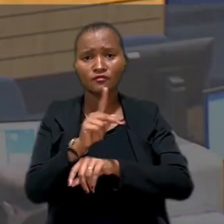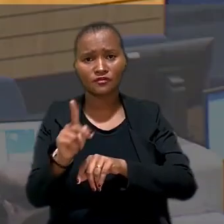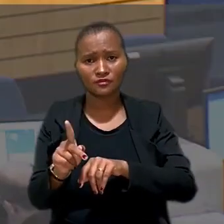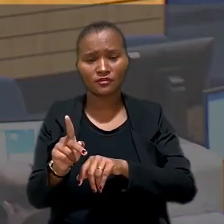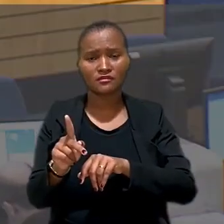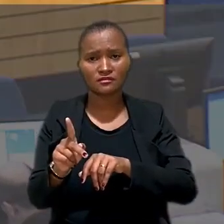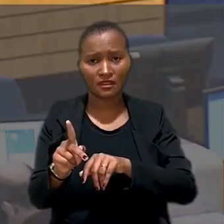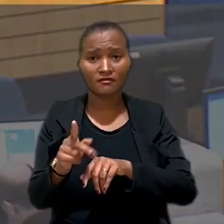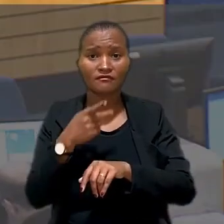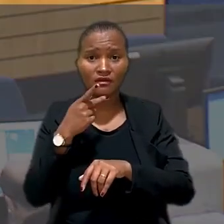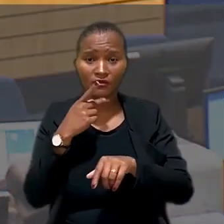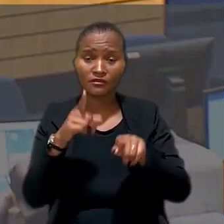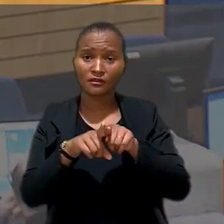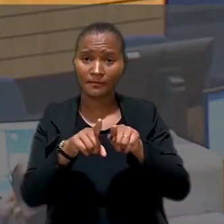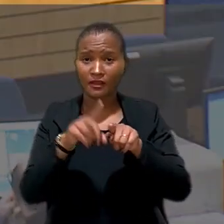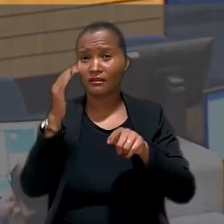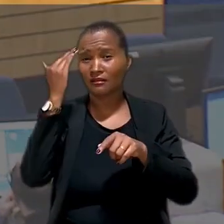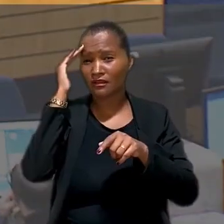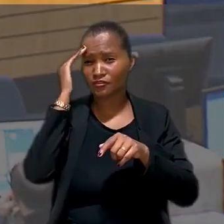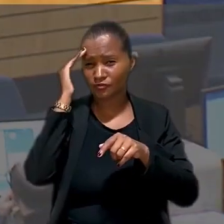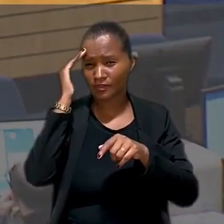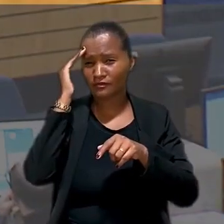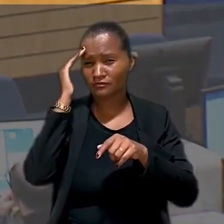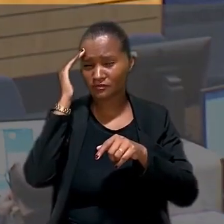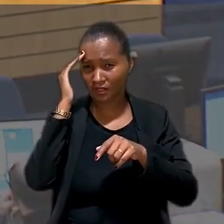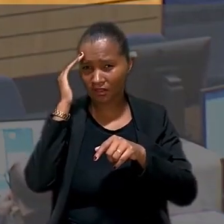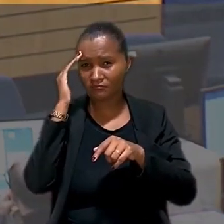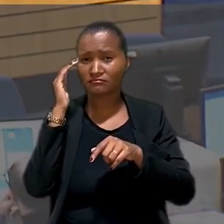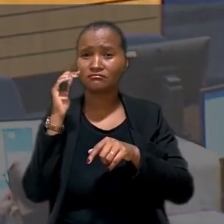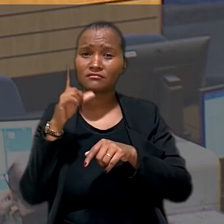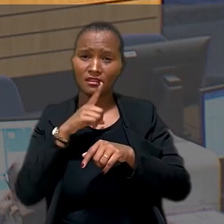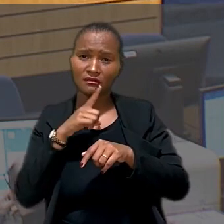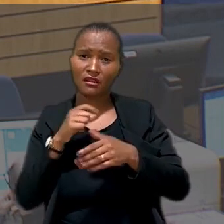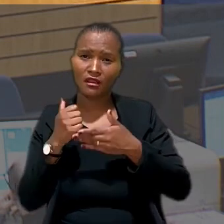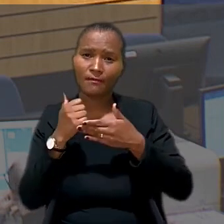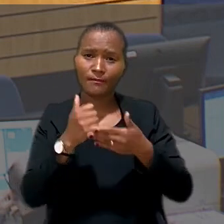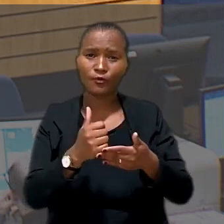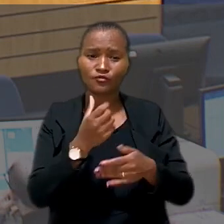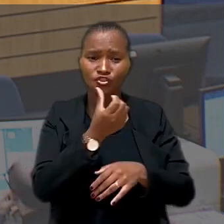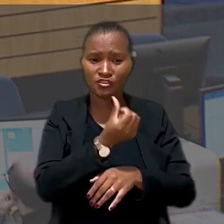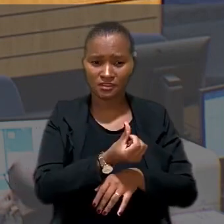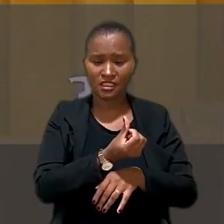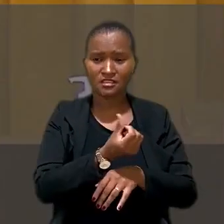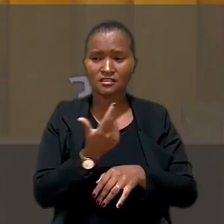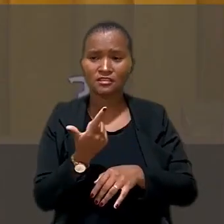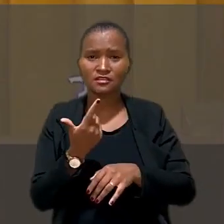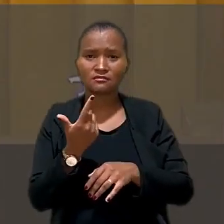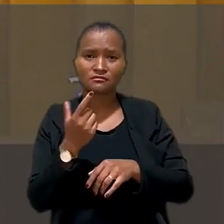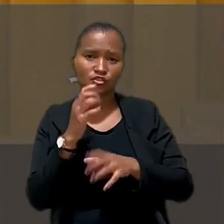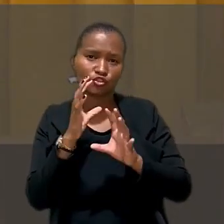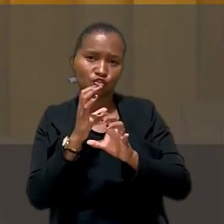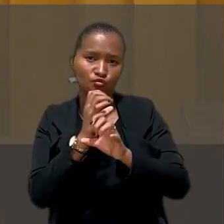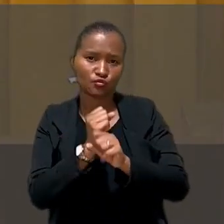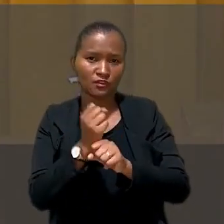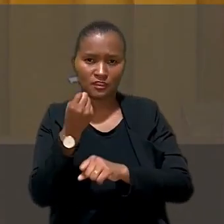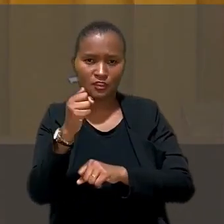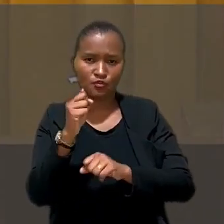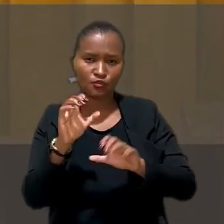docente. Ele ressaltou ainda que esse entendimento é respaldado por 6 das 8 turmas do